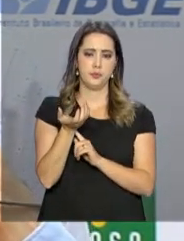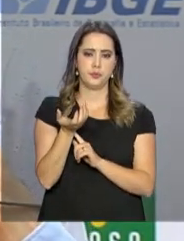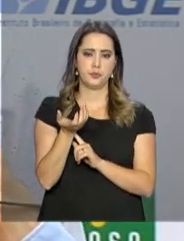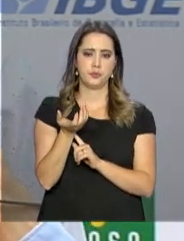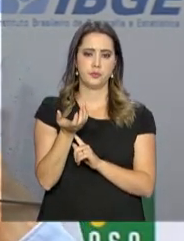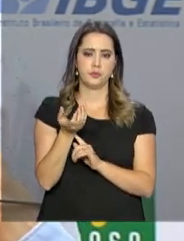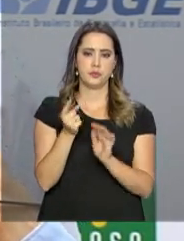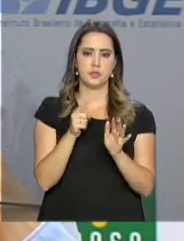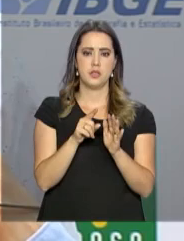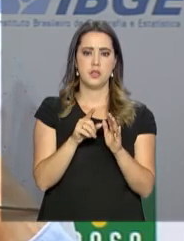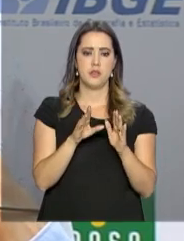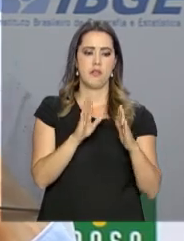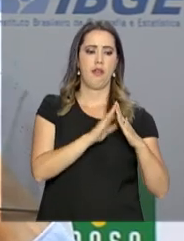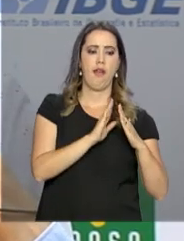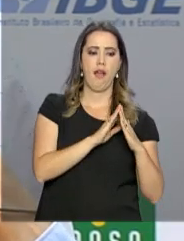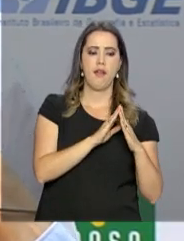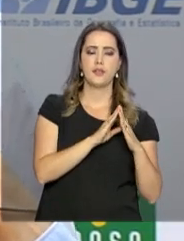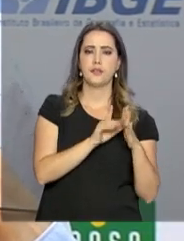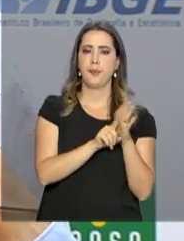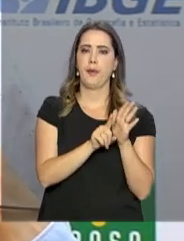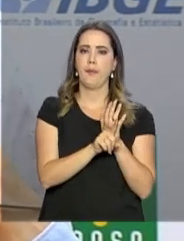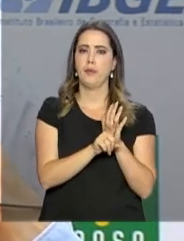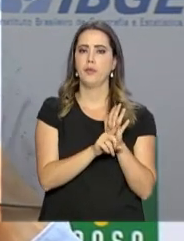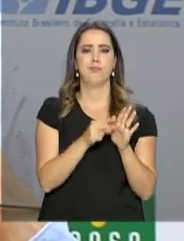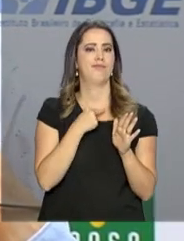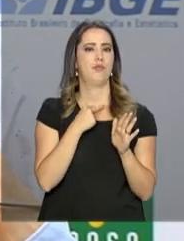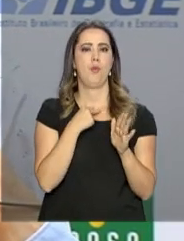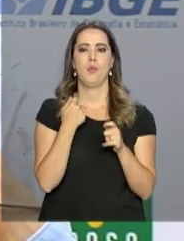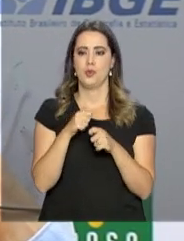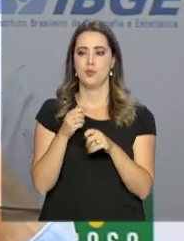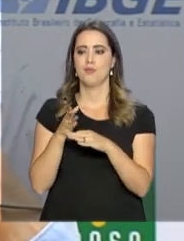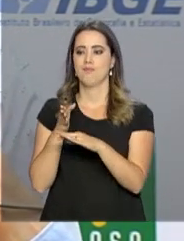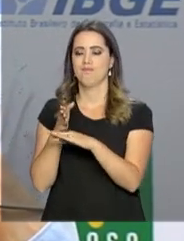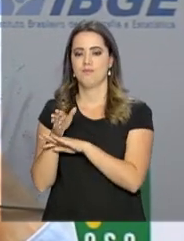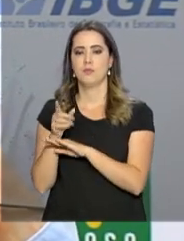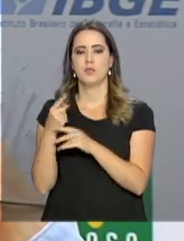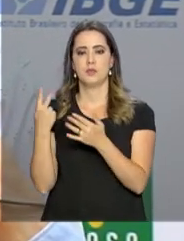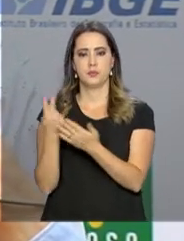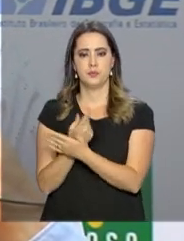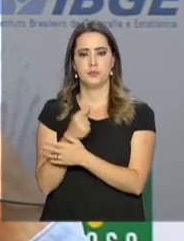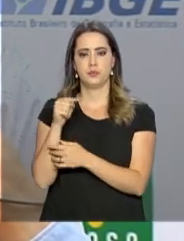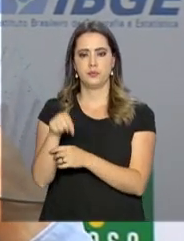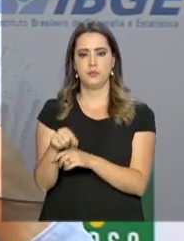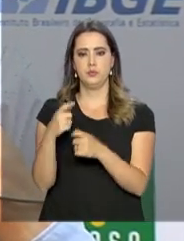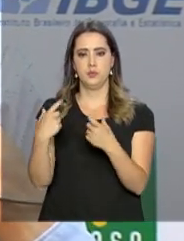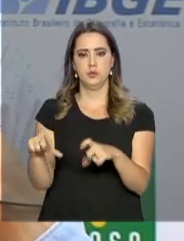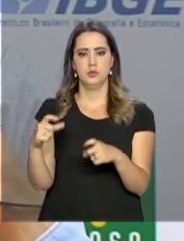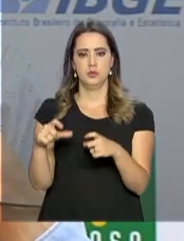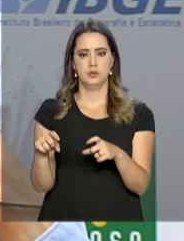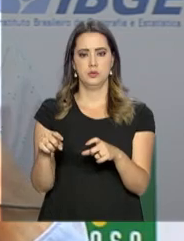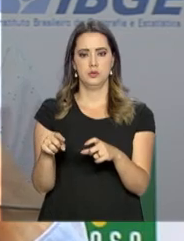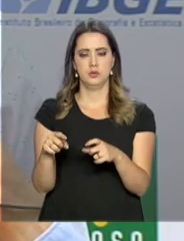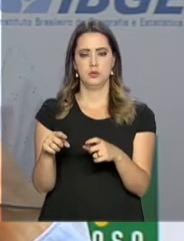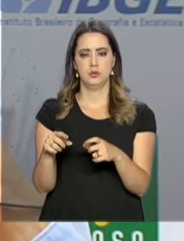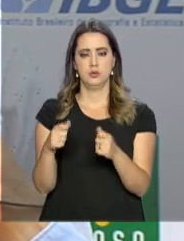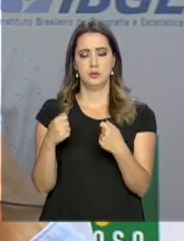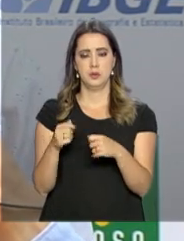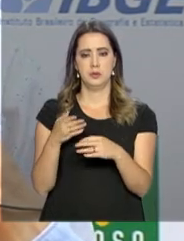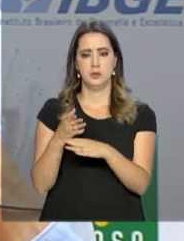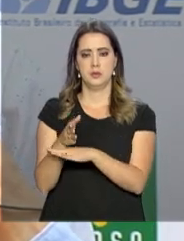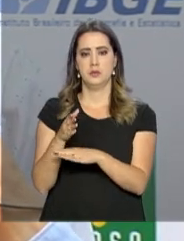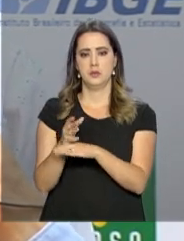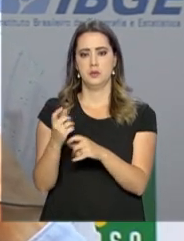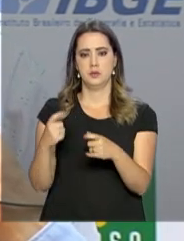o que chorar em casa evitou questionar isso é totalmente impossível porque ele tem que ser é realizado é diretamente é